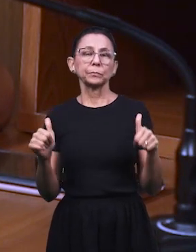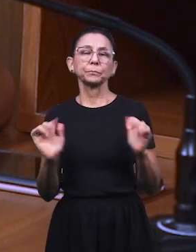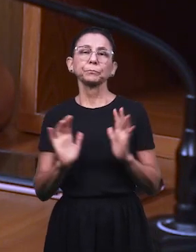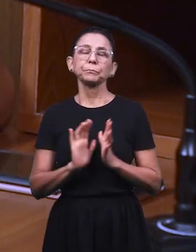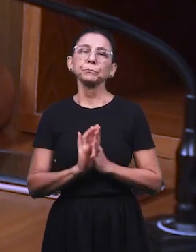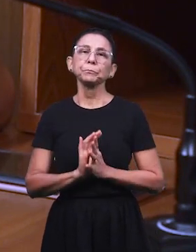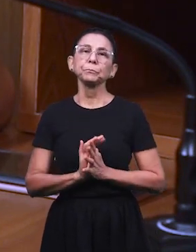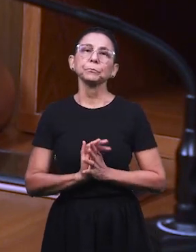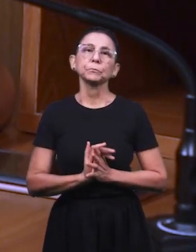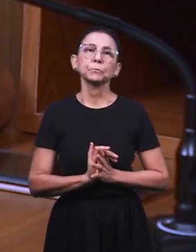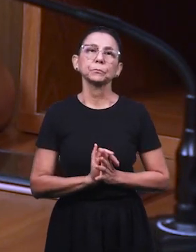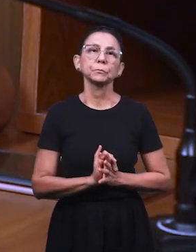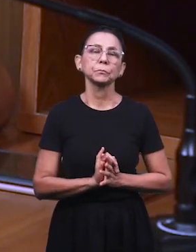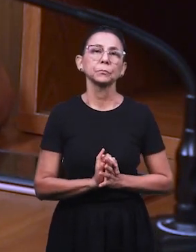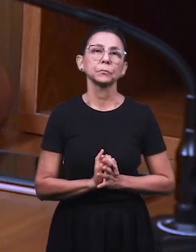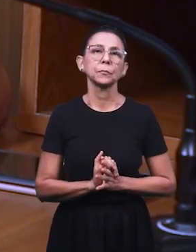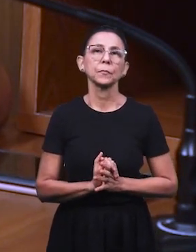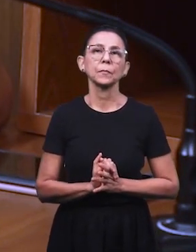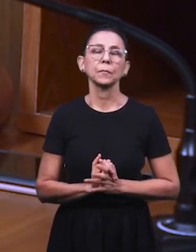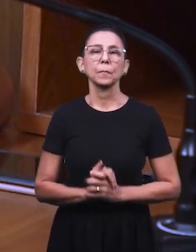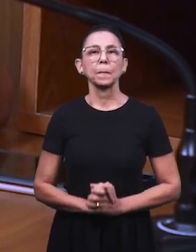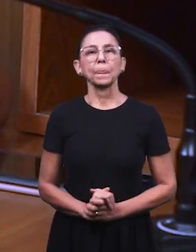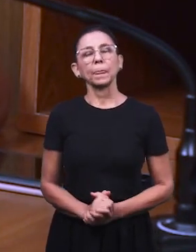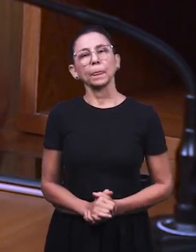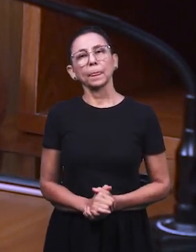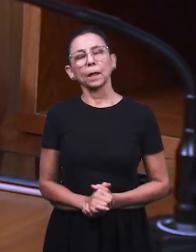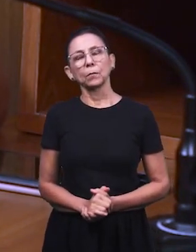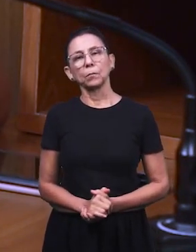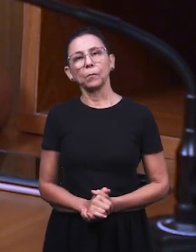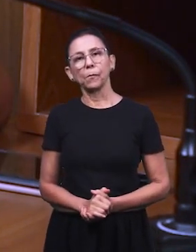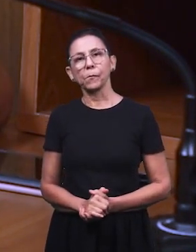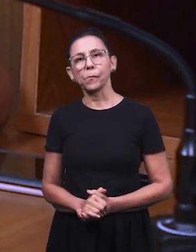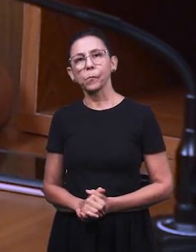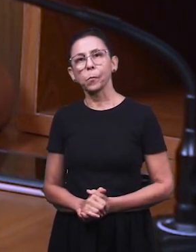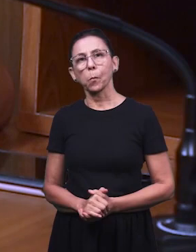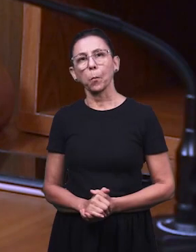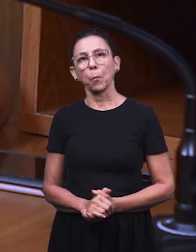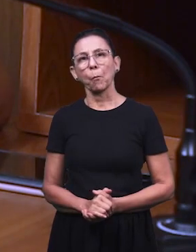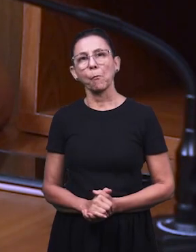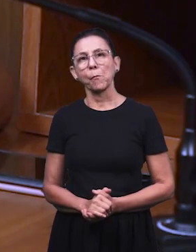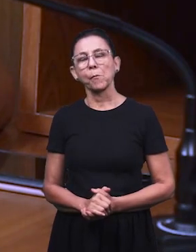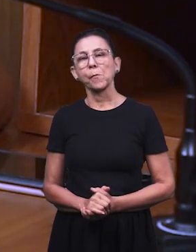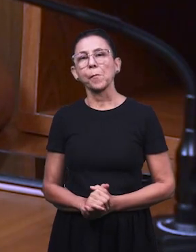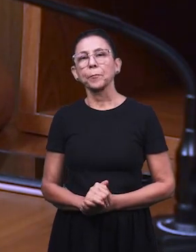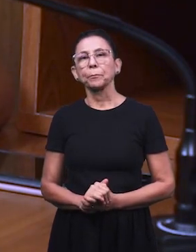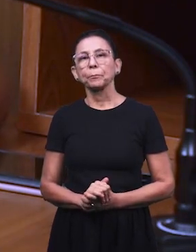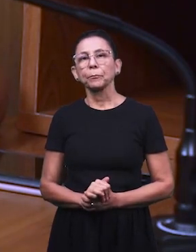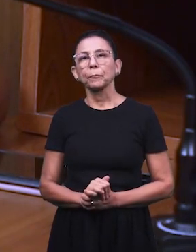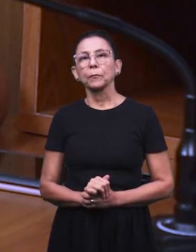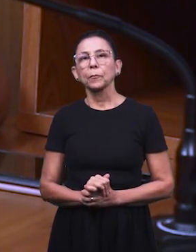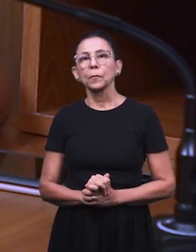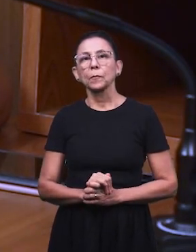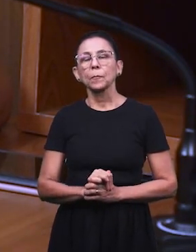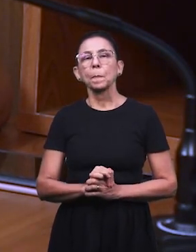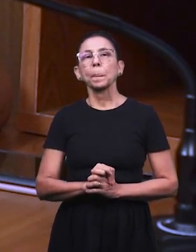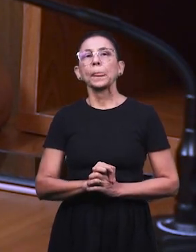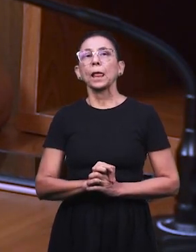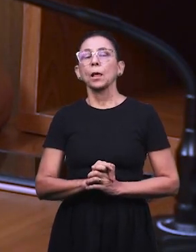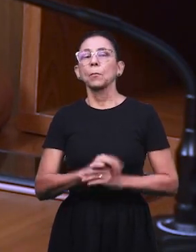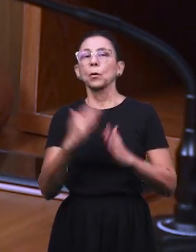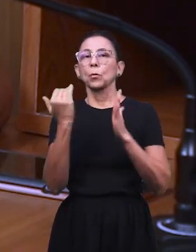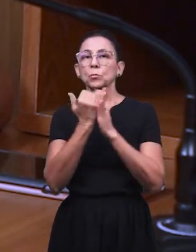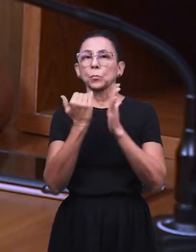vindo. Não teve um programa, nenhum, que já foi ao ar, que não teve experiências depois. E os